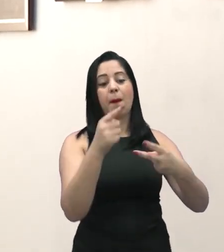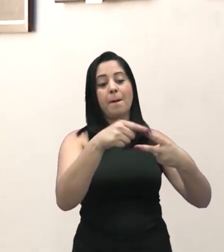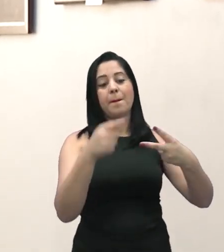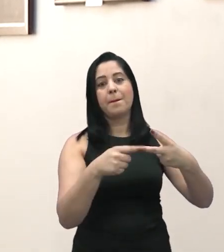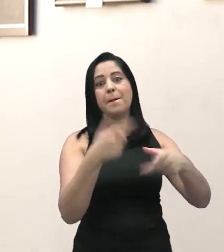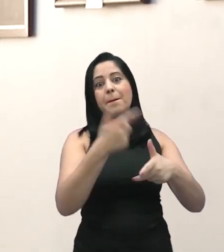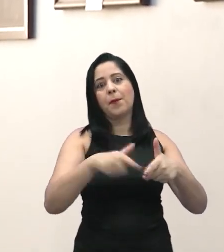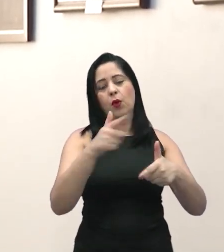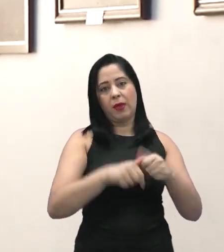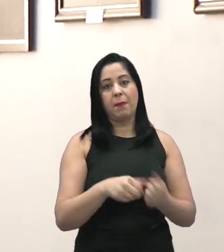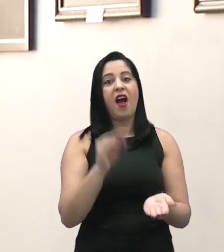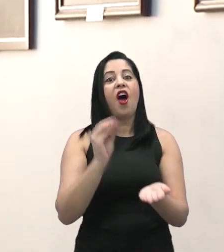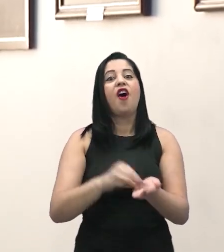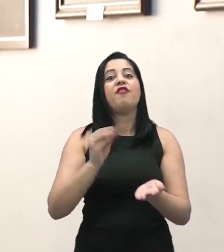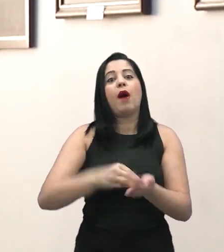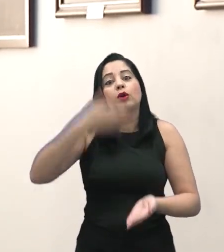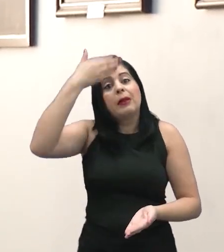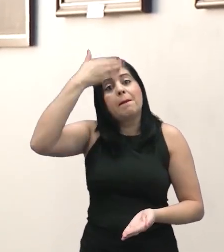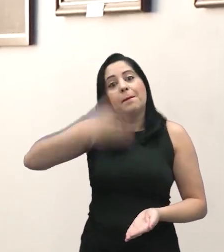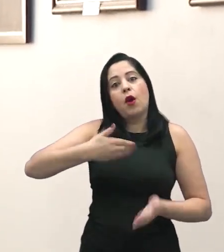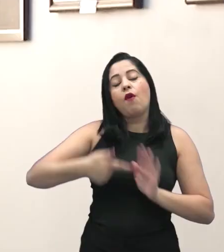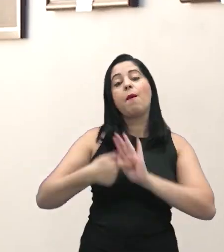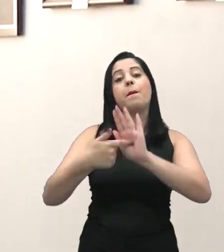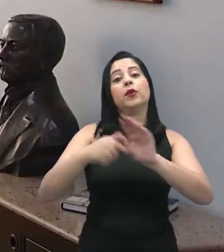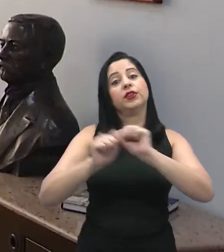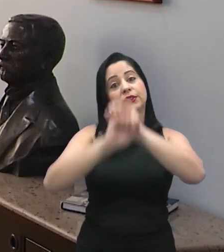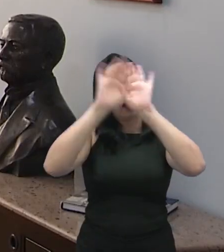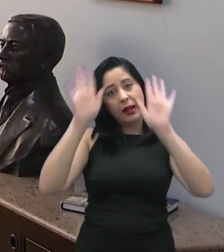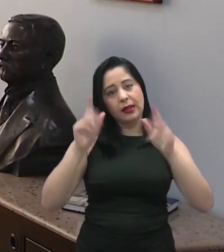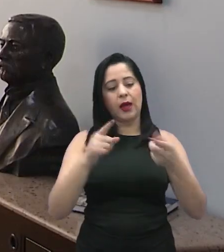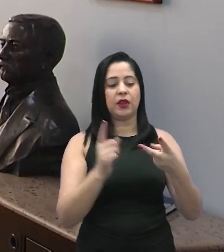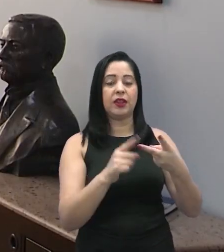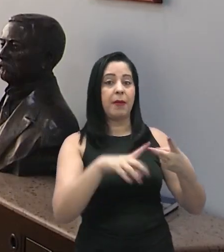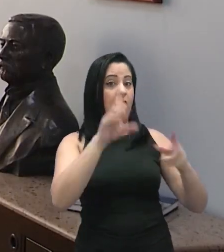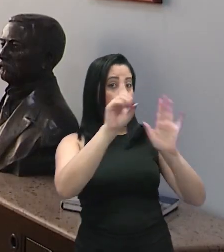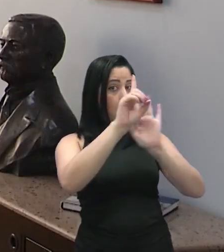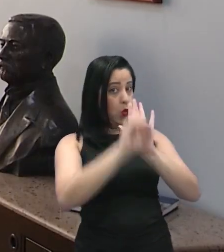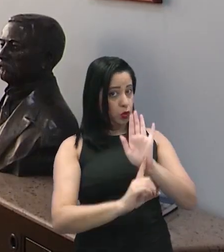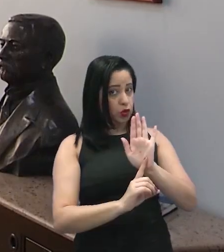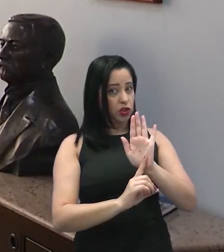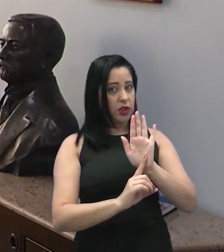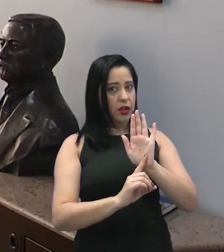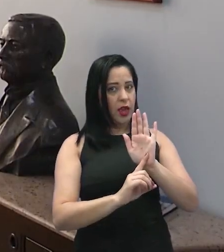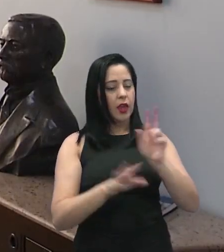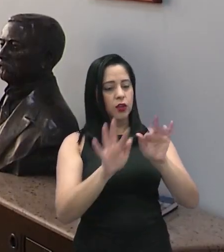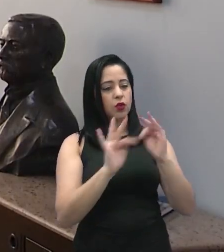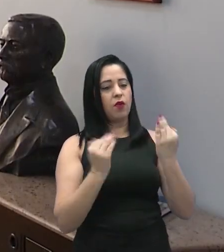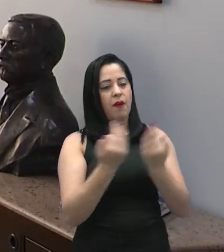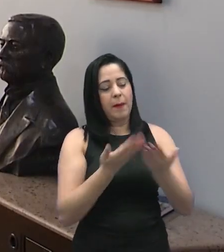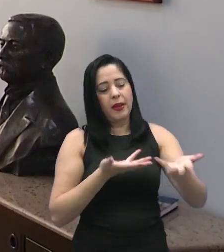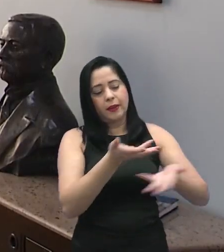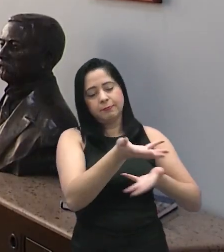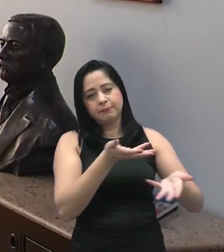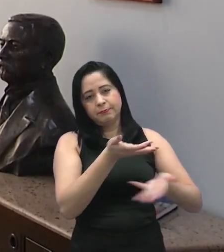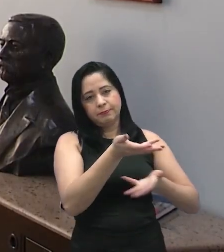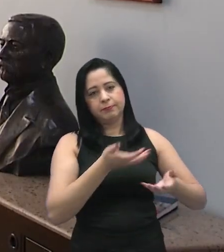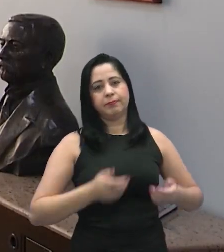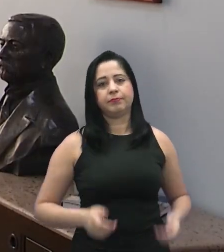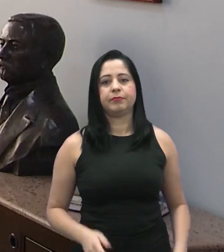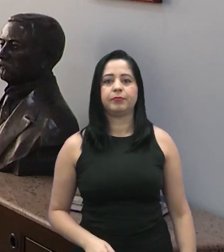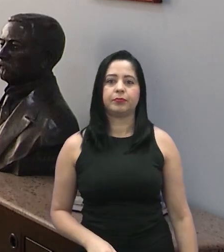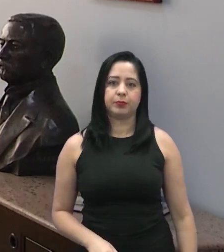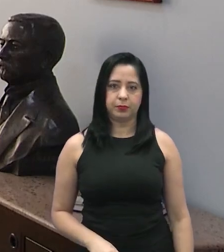2 problemas: a falta de transparência do poder público e a retirada do direito de convivência familiar